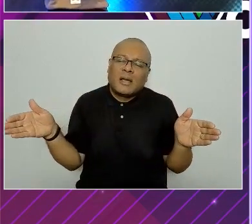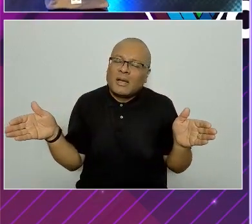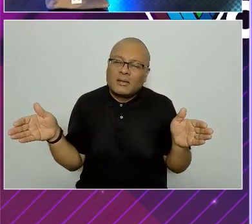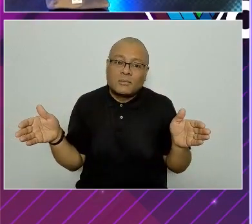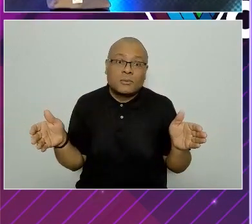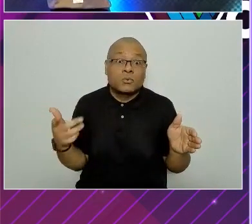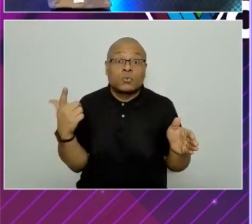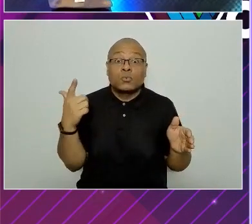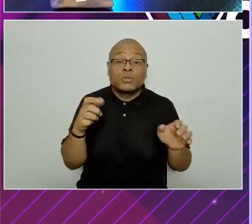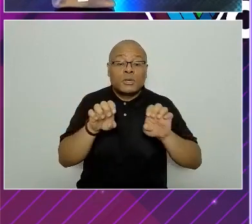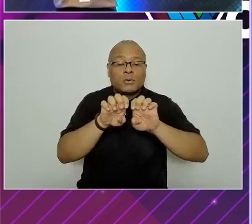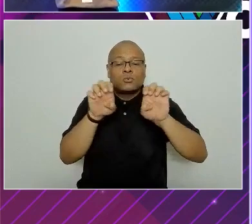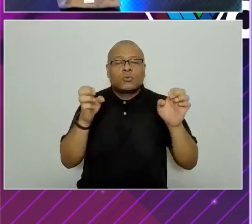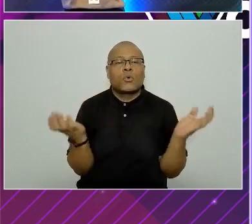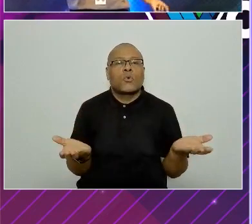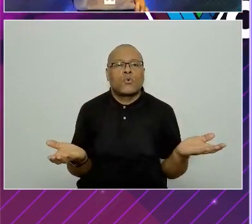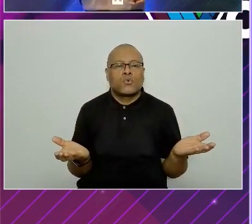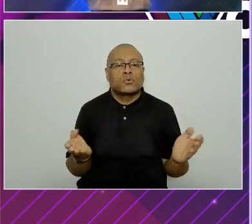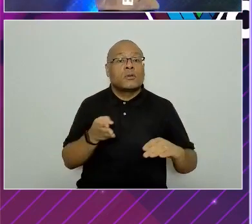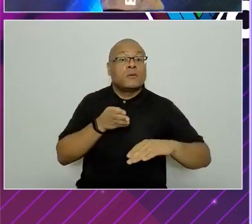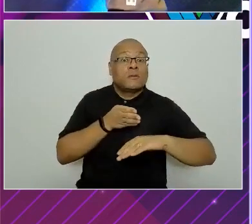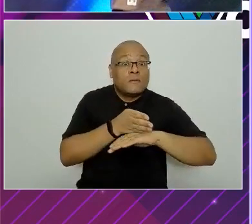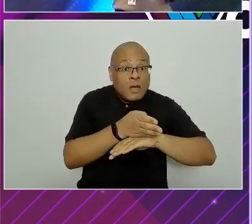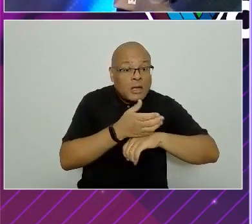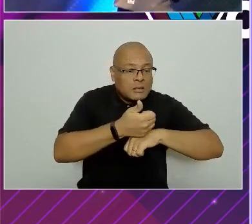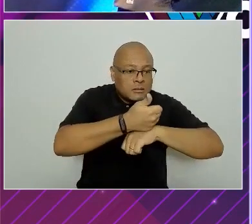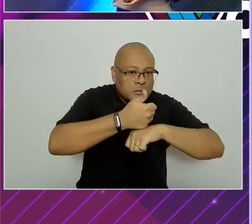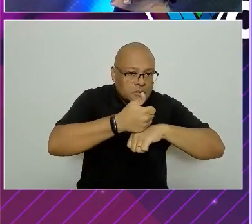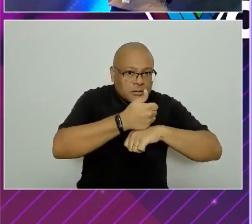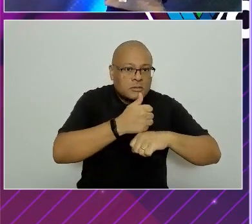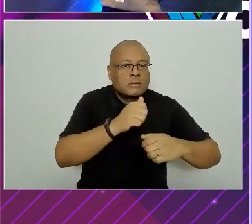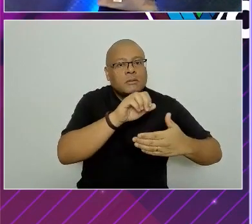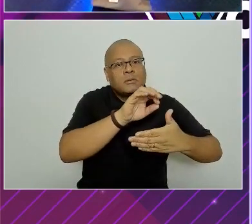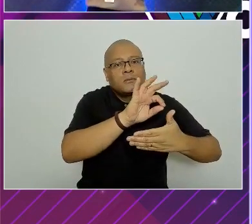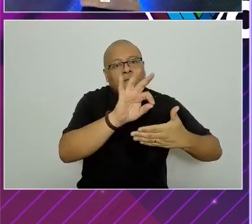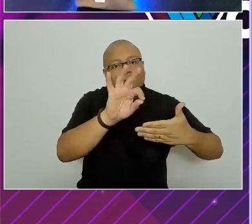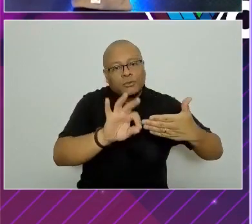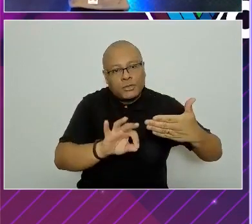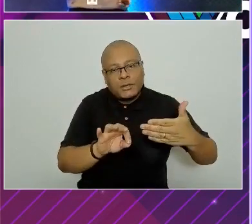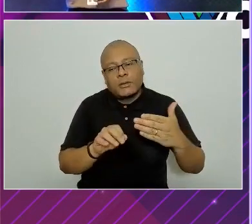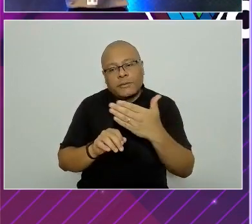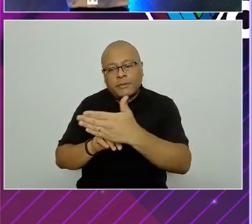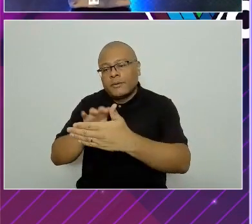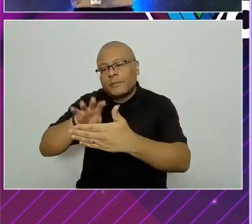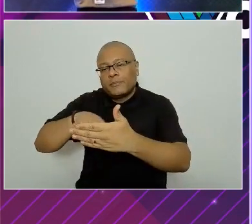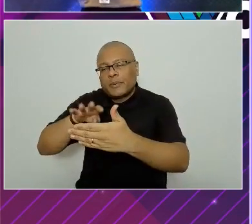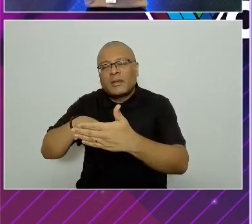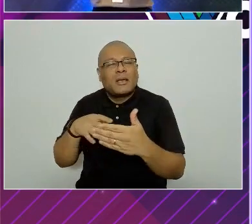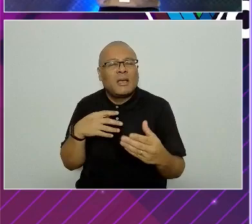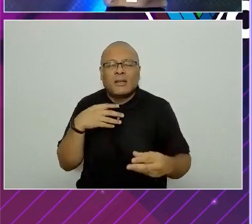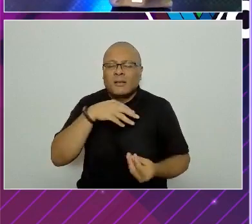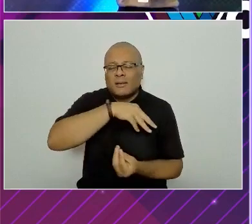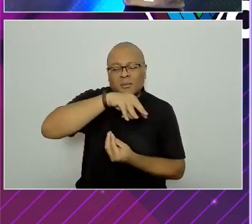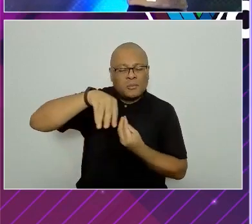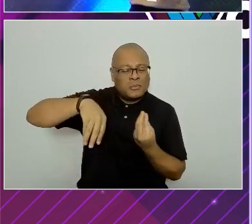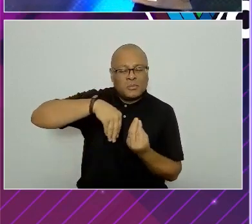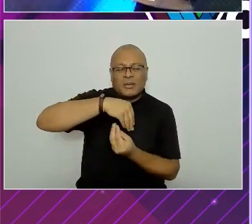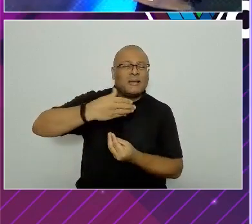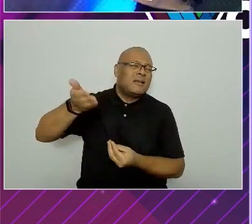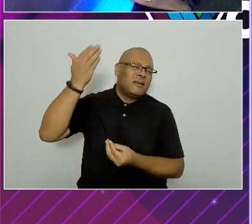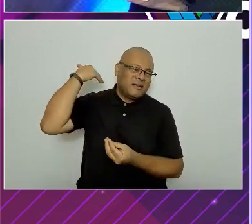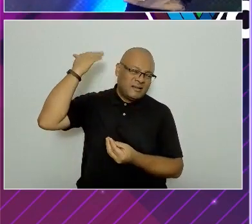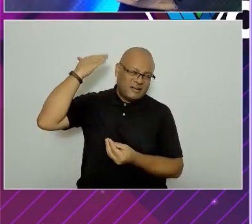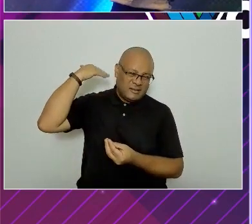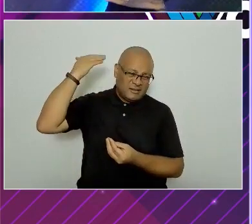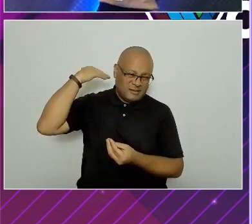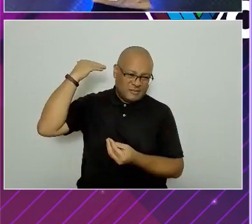tinha uma estrutura como hoje, que você vai se especializar em front-end, back-end, etc. Era tudo muito generalista, incluso nesse tipo de formação. Então,